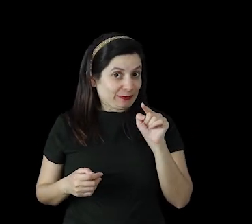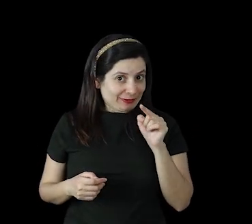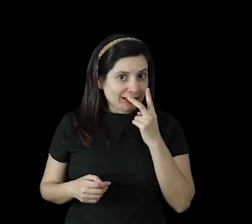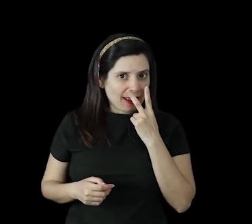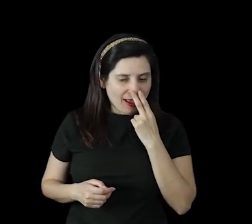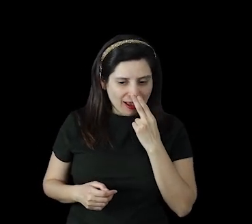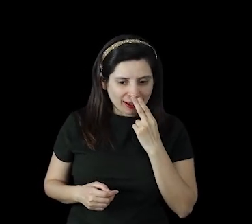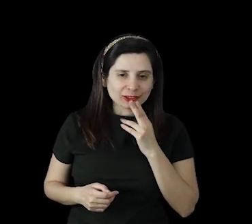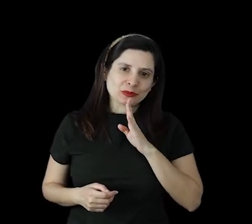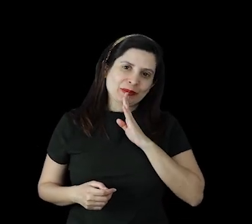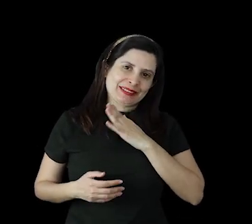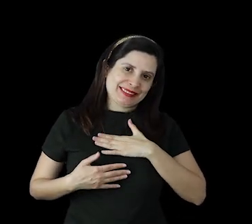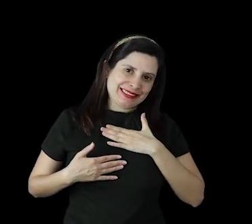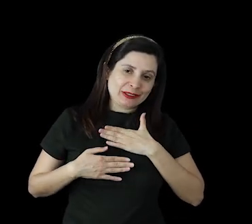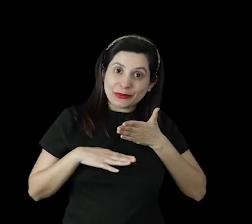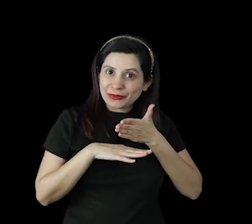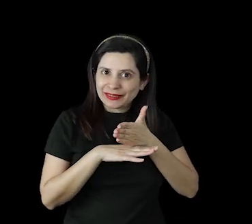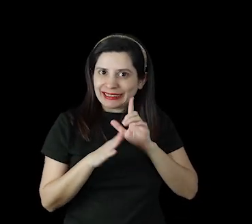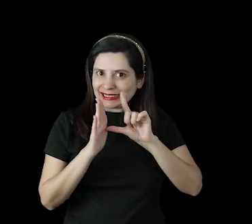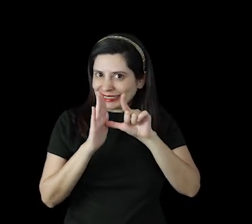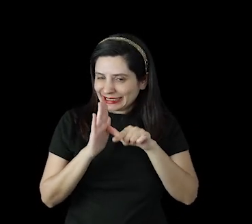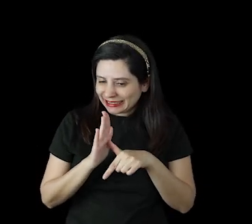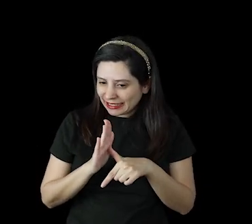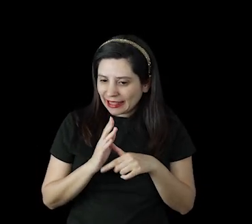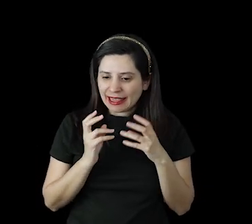então, Ana, prazer, desculpa, eu entrei um pouquinho atrasada.